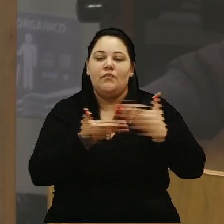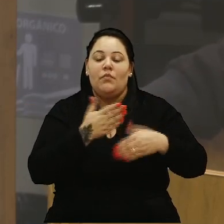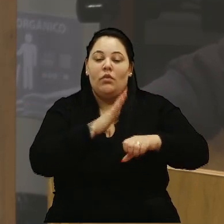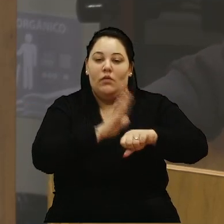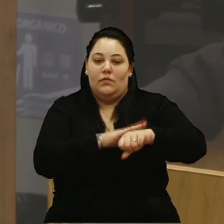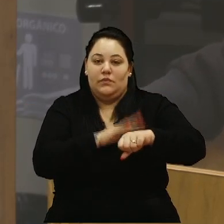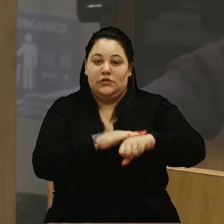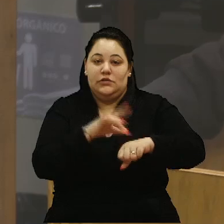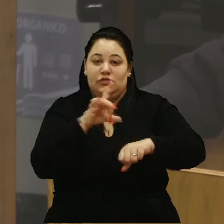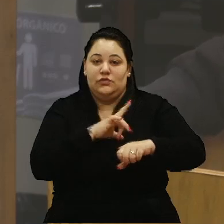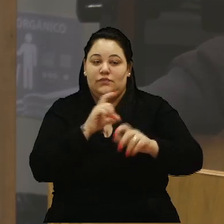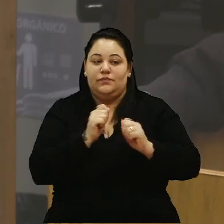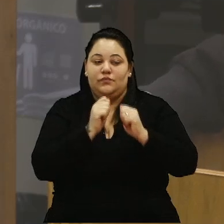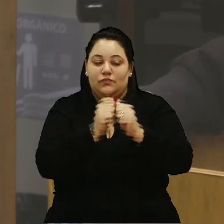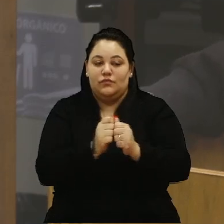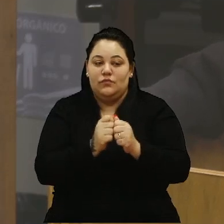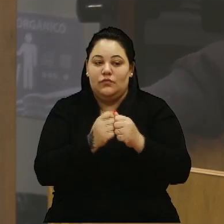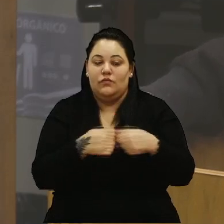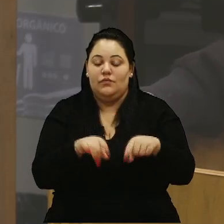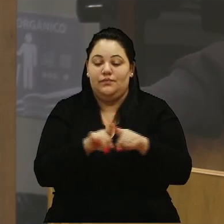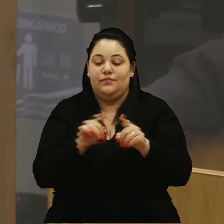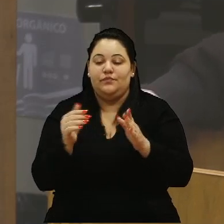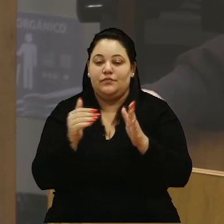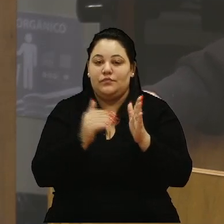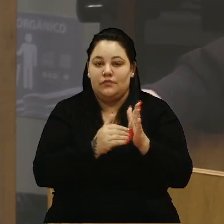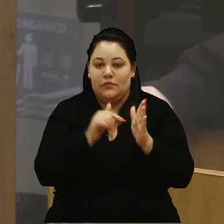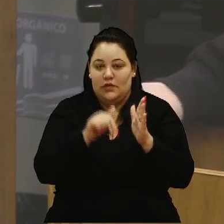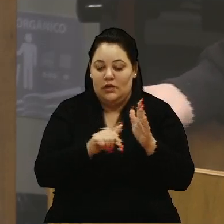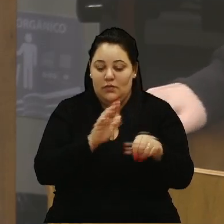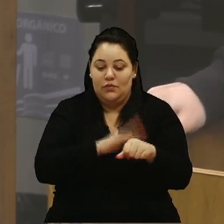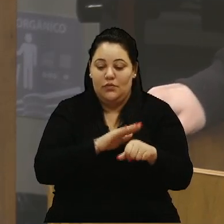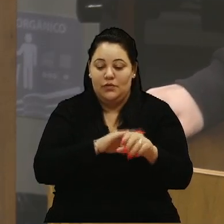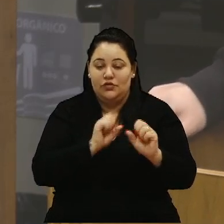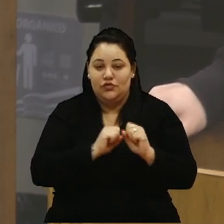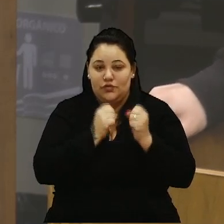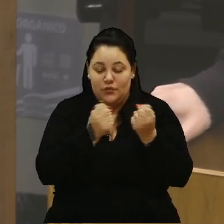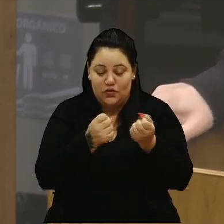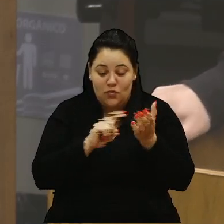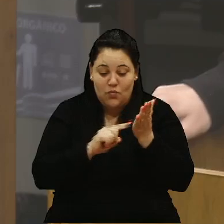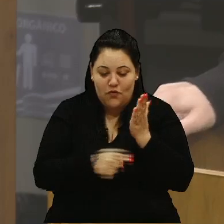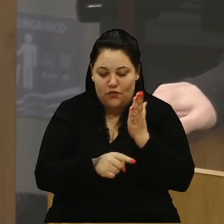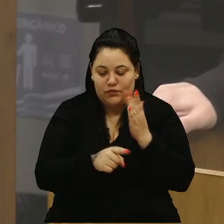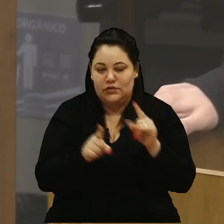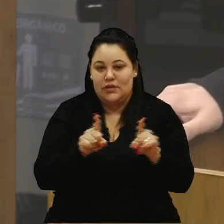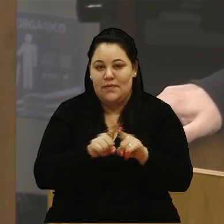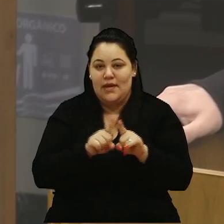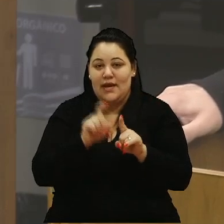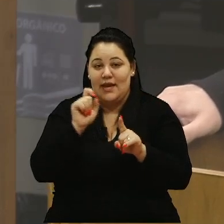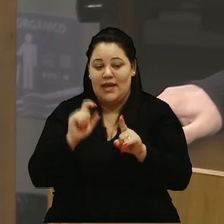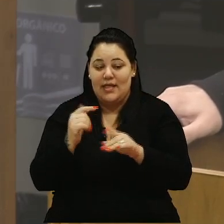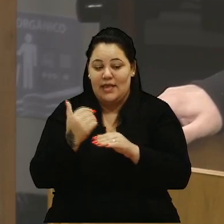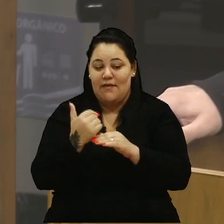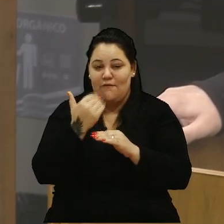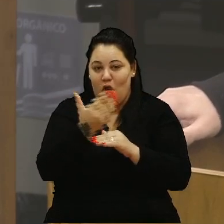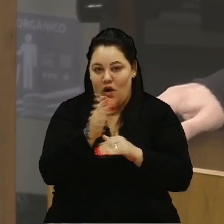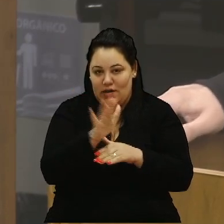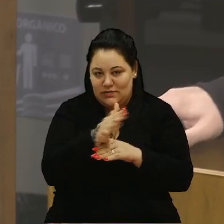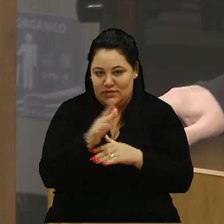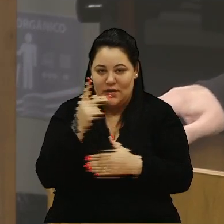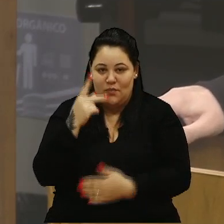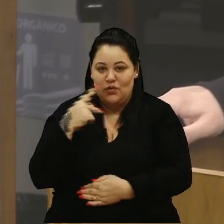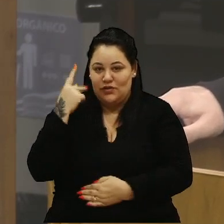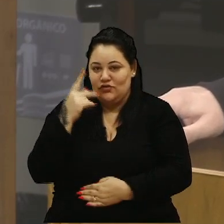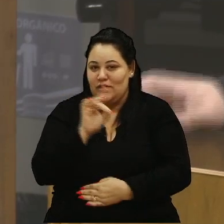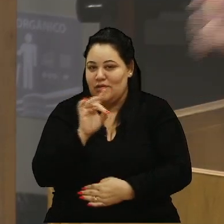no exercício da vereança até aqui foram momentos de uma dedicação muito intensa. Quem está fora, muitas vezes, da política não entende o